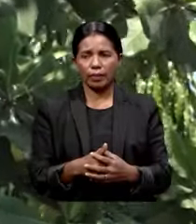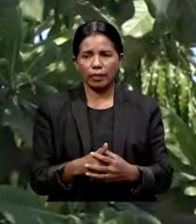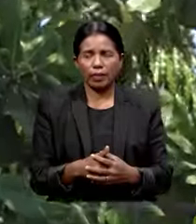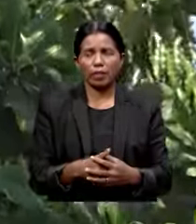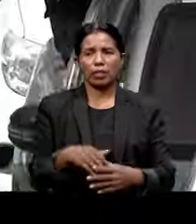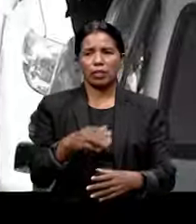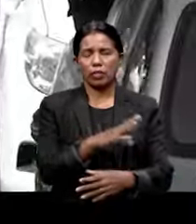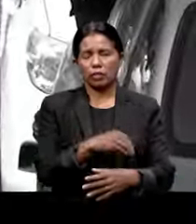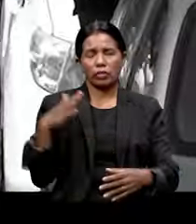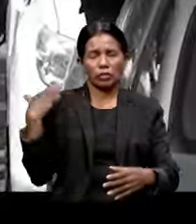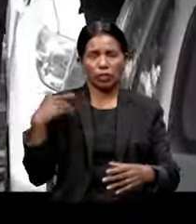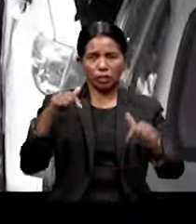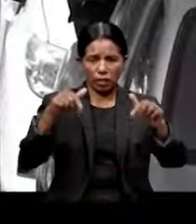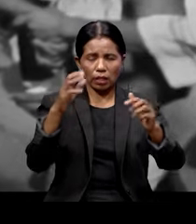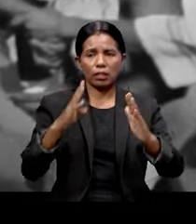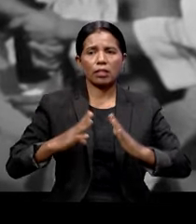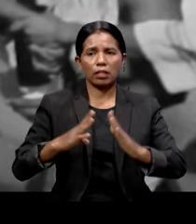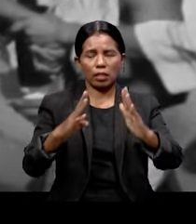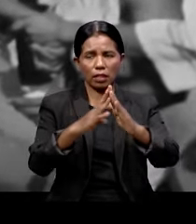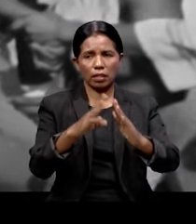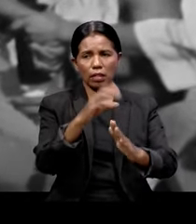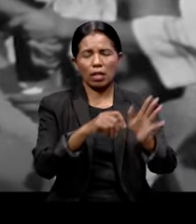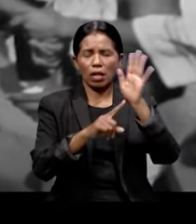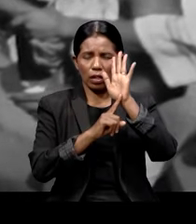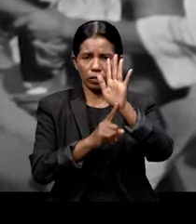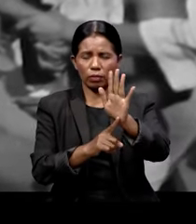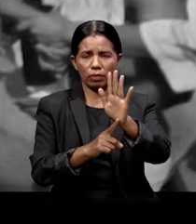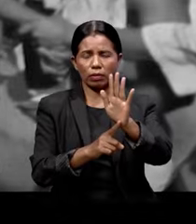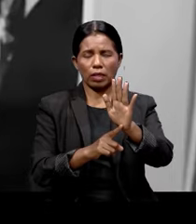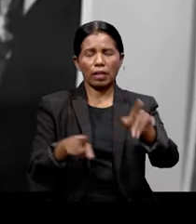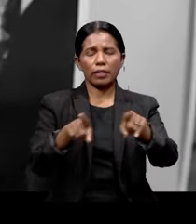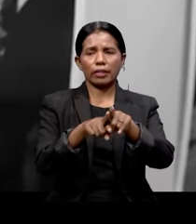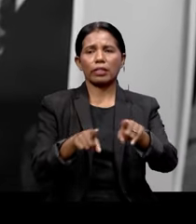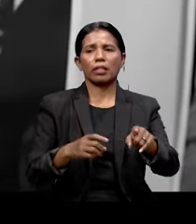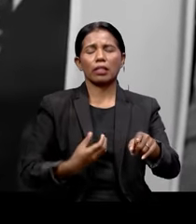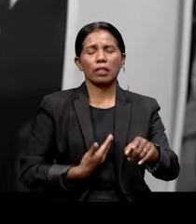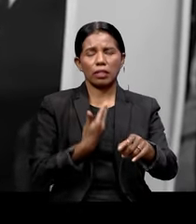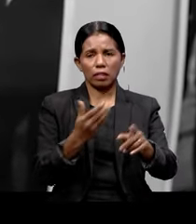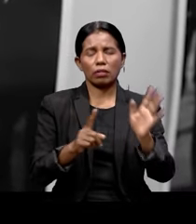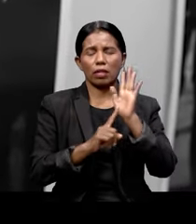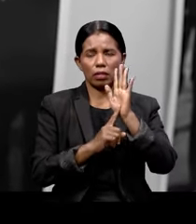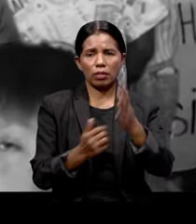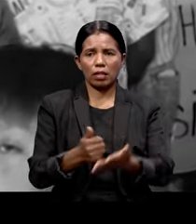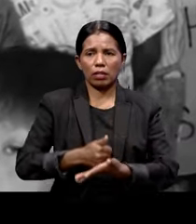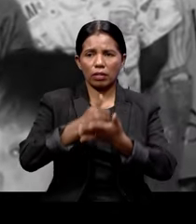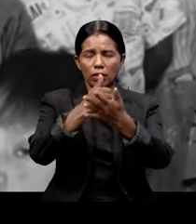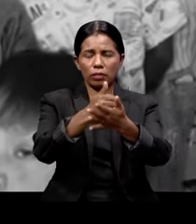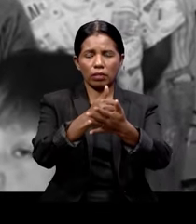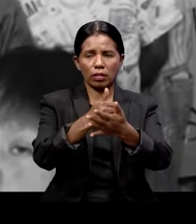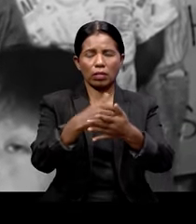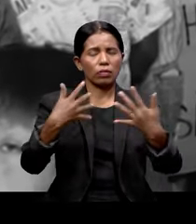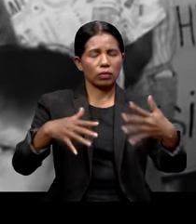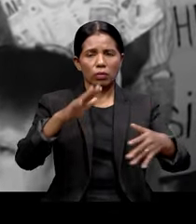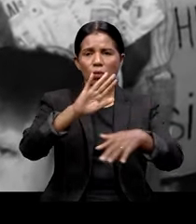jovens e cidade nian nem mesmo que saia oxigênio ou de ajuda funo toma que em